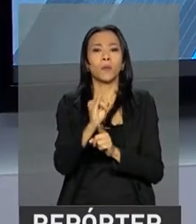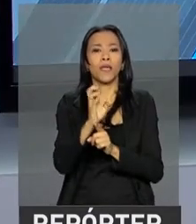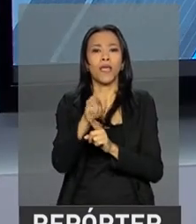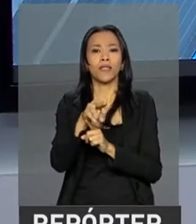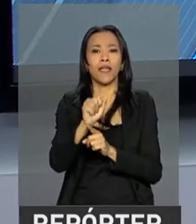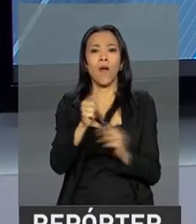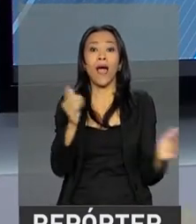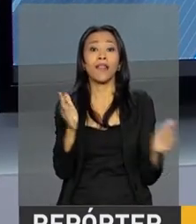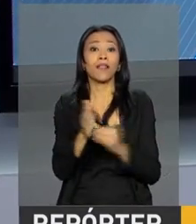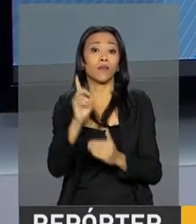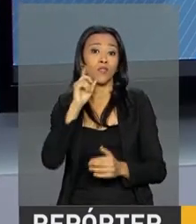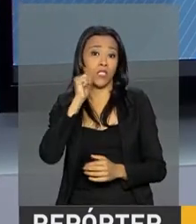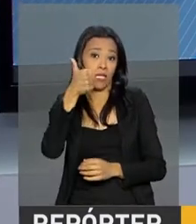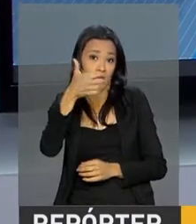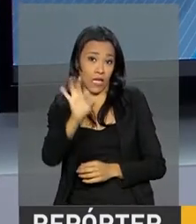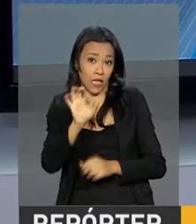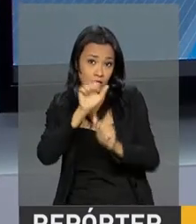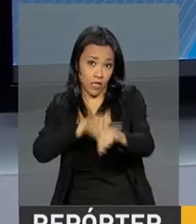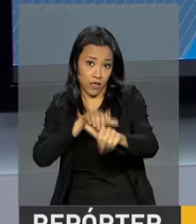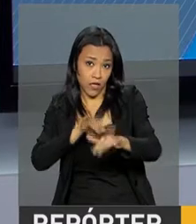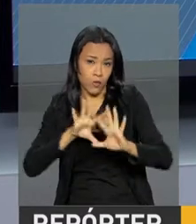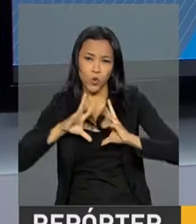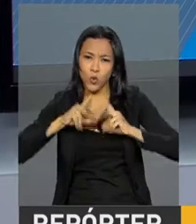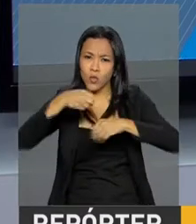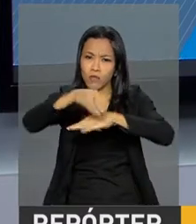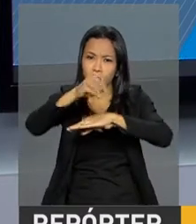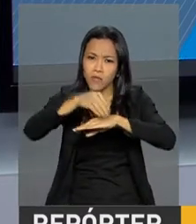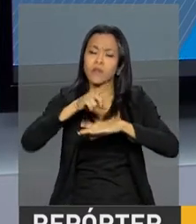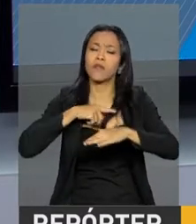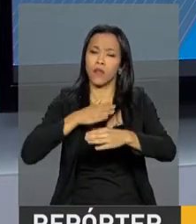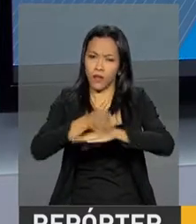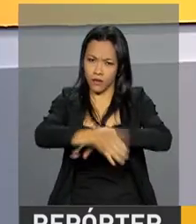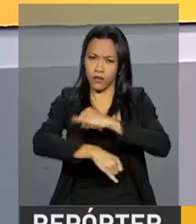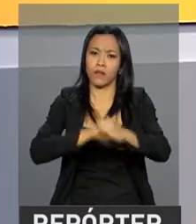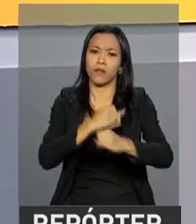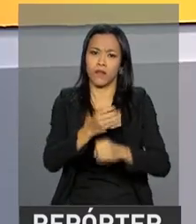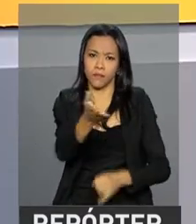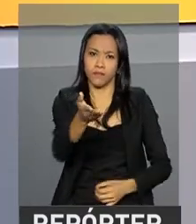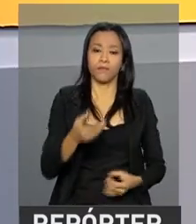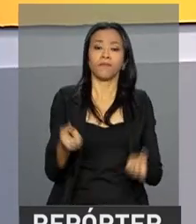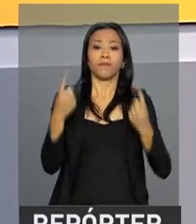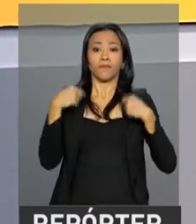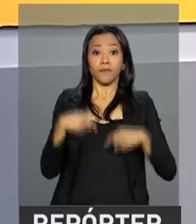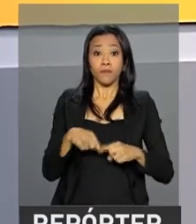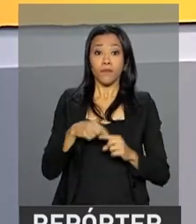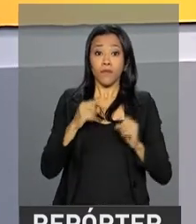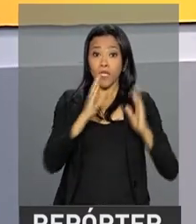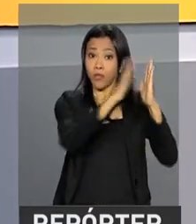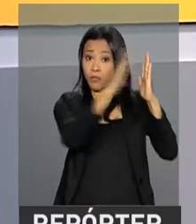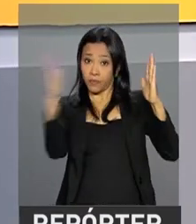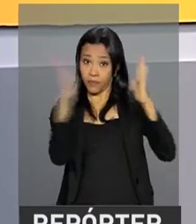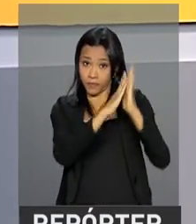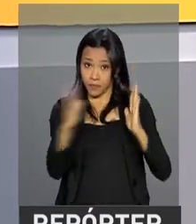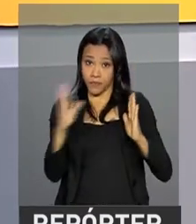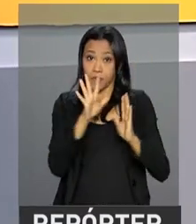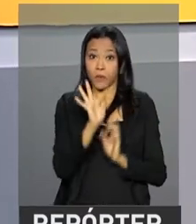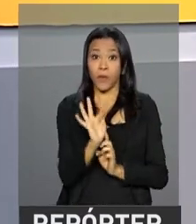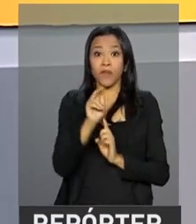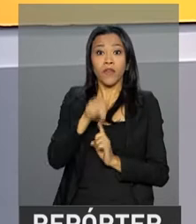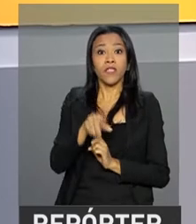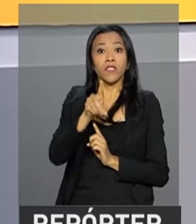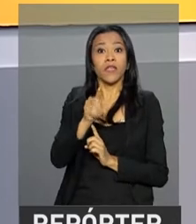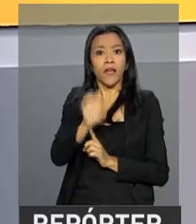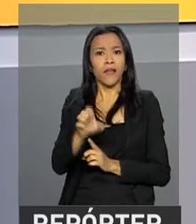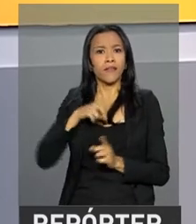de setembro. Todas as informações sobre o evento estão na internet. E o stand do FNDE na Bienal tem uma ampla